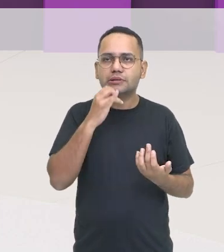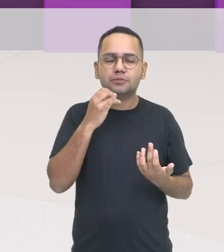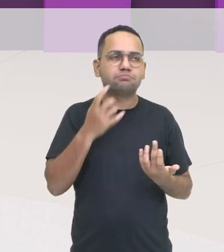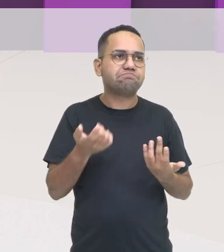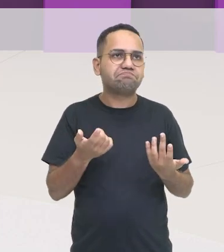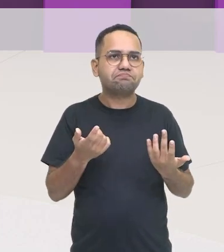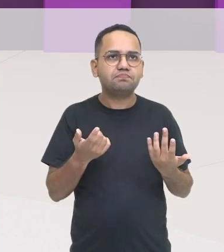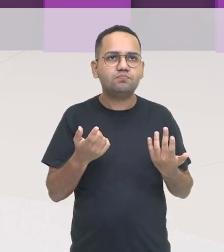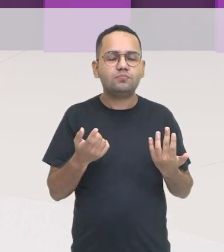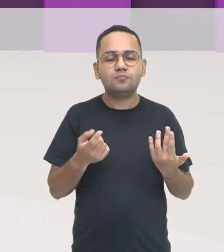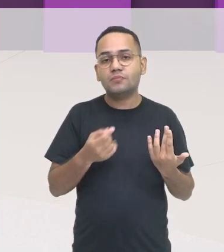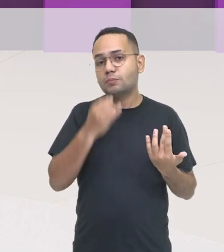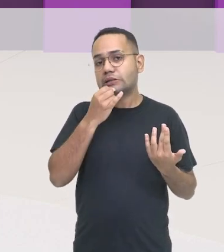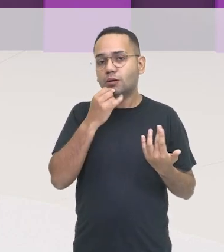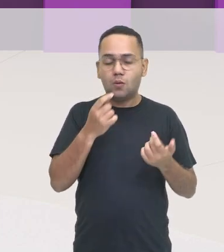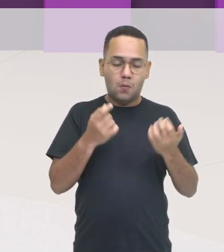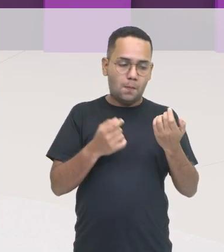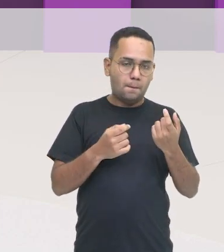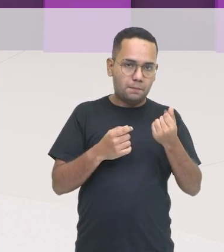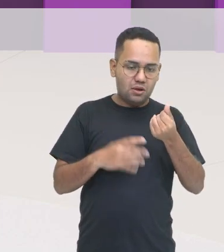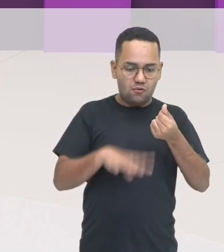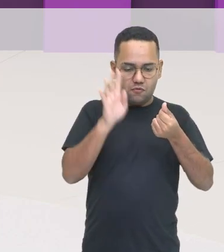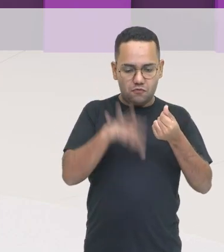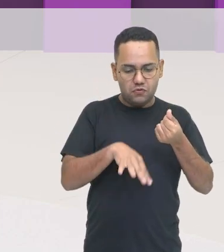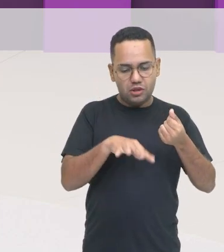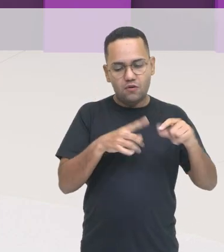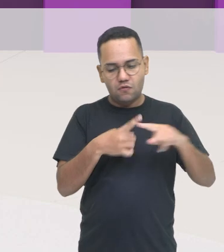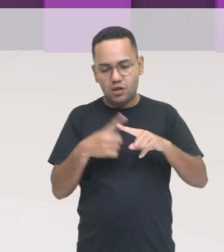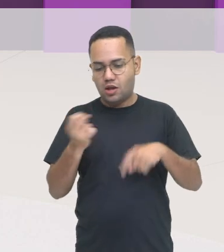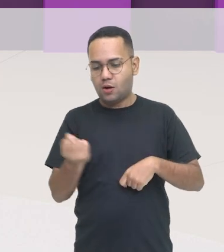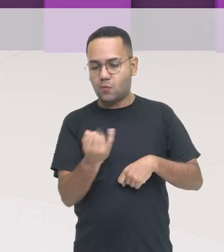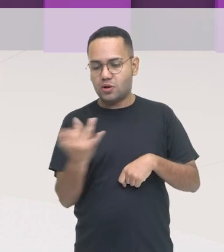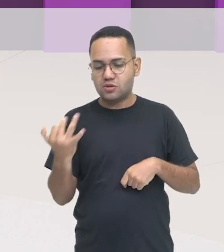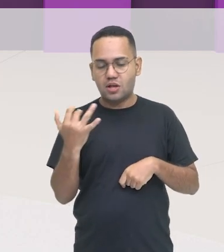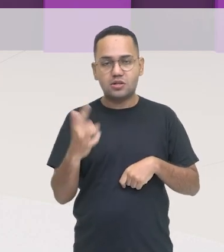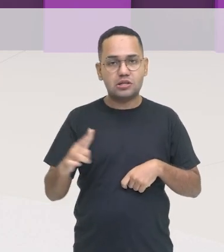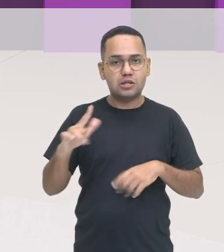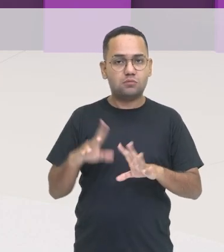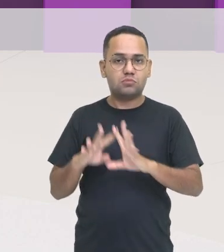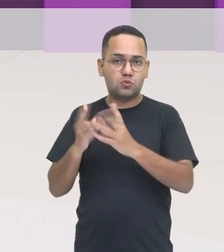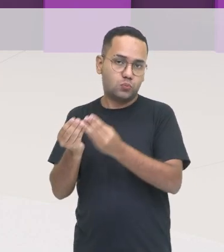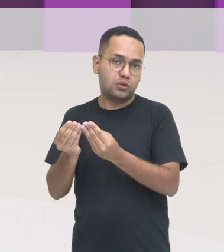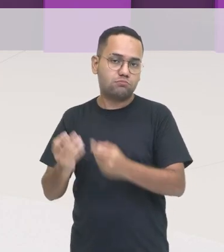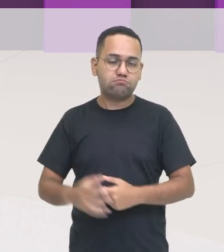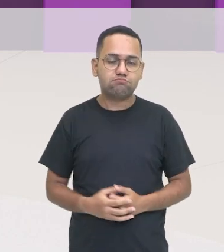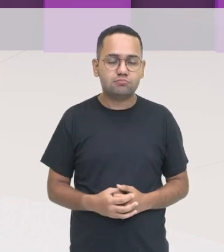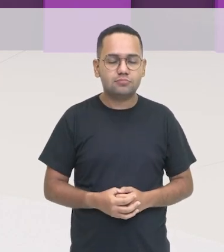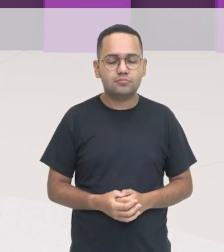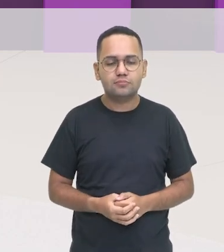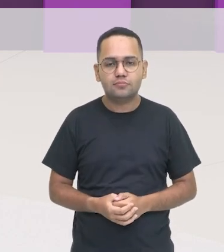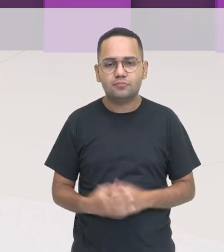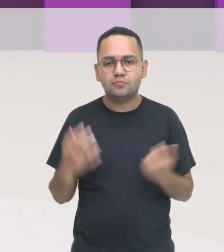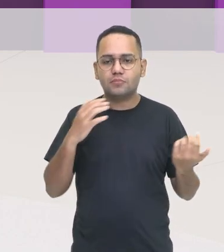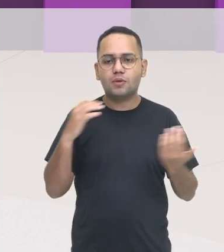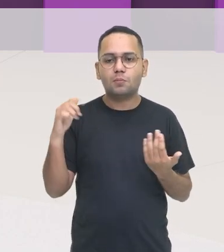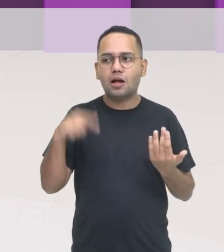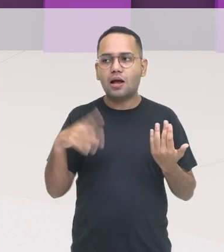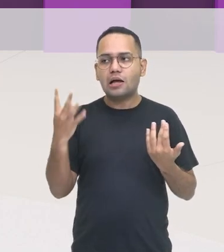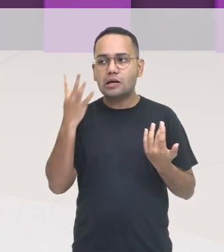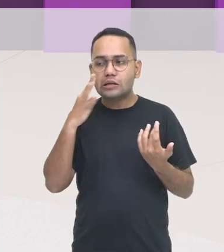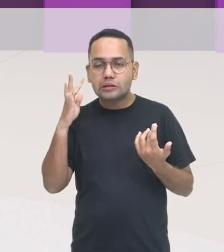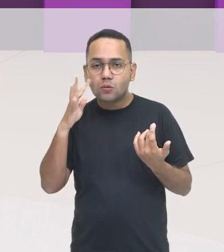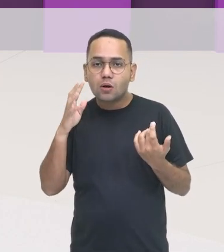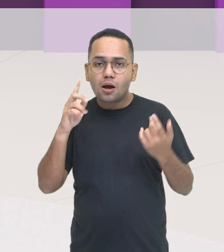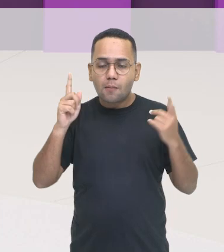de tucupi, né? Com determinado valor. Então, essa lei de função, essa lei de correspondência é que nos